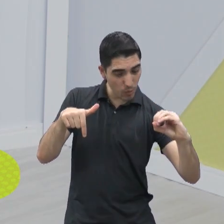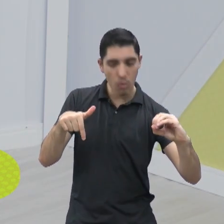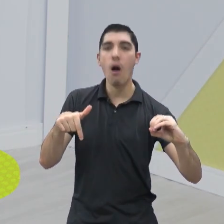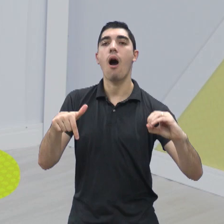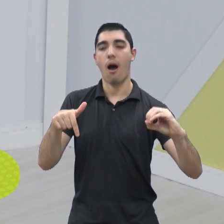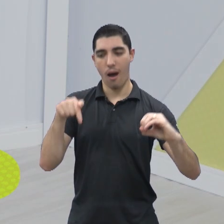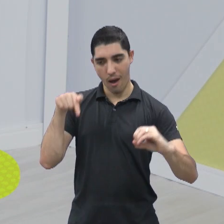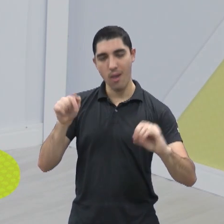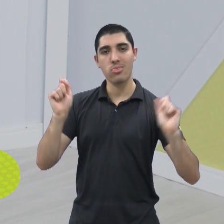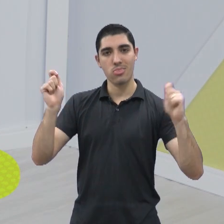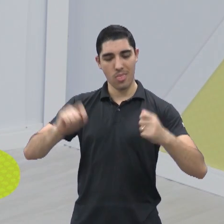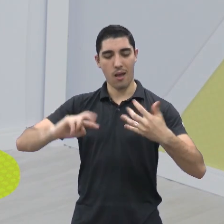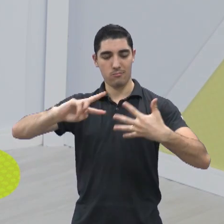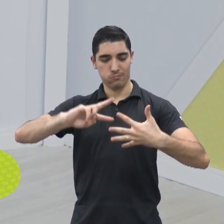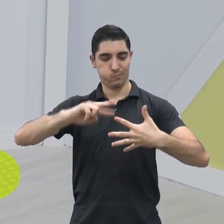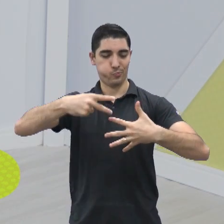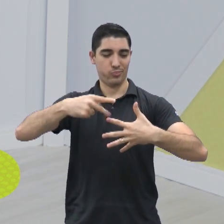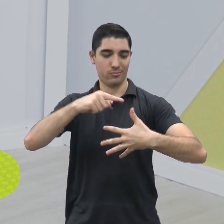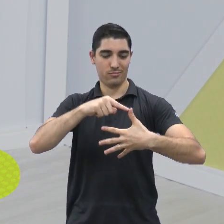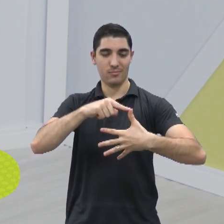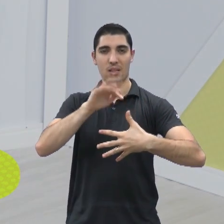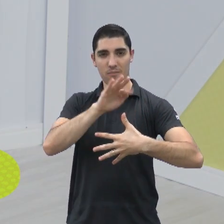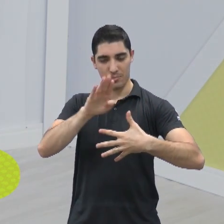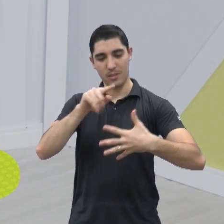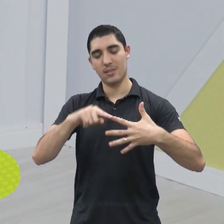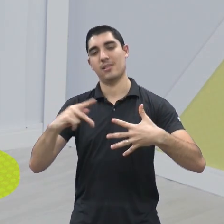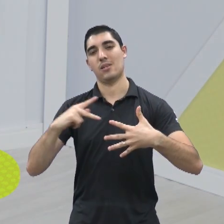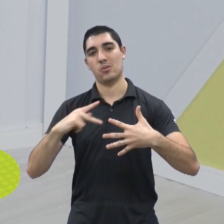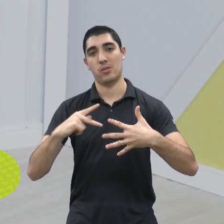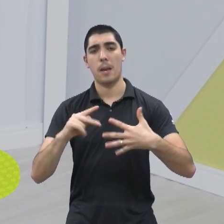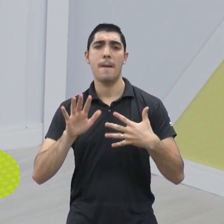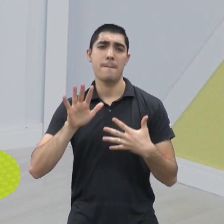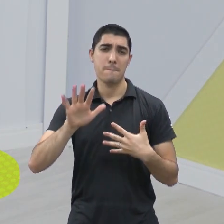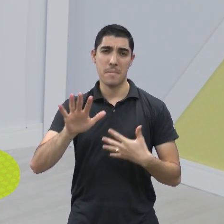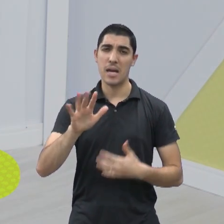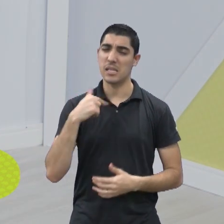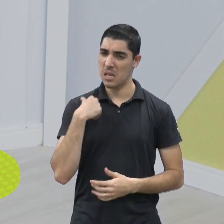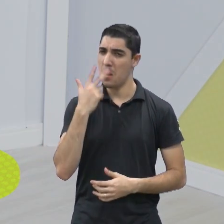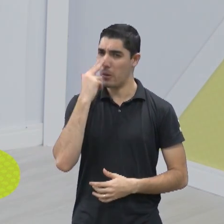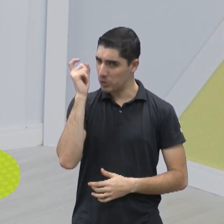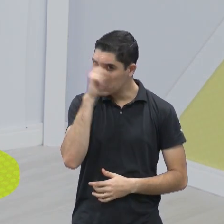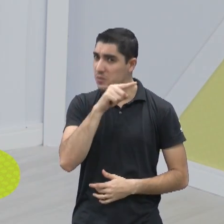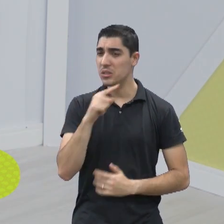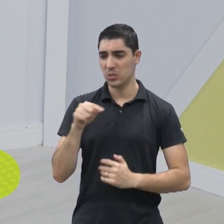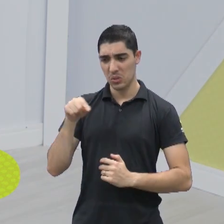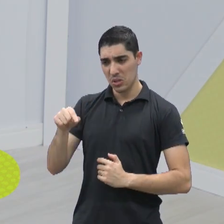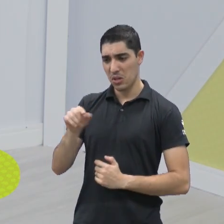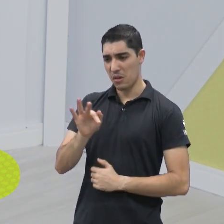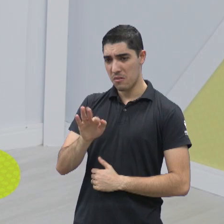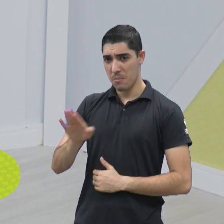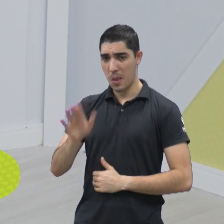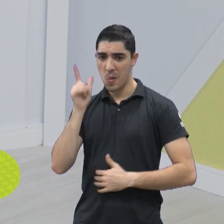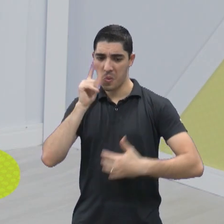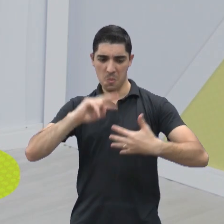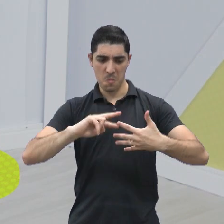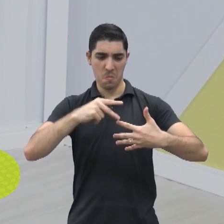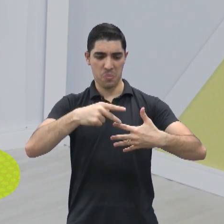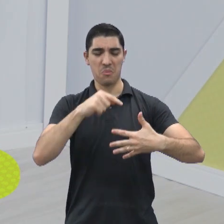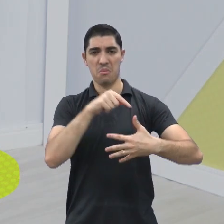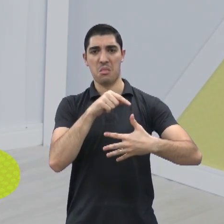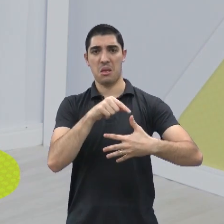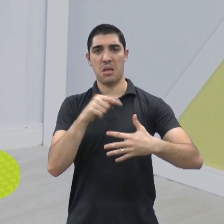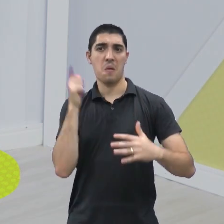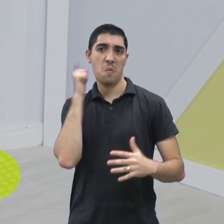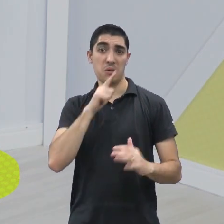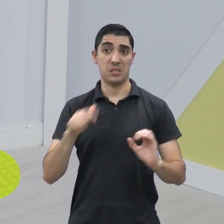1, 2, até 3 gols de diferença, acontece. Agora, por mais de 7, acho pouco provável. São José deve aí se manter como líder